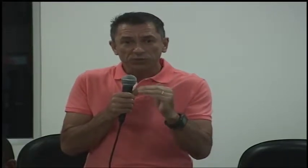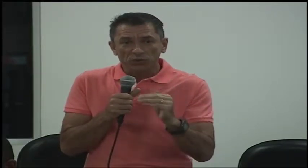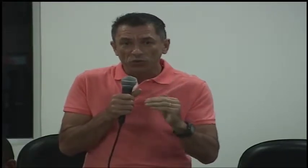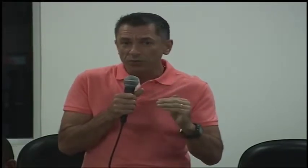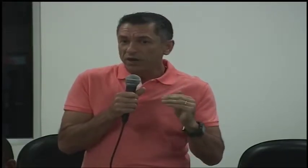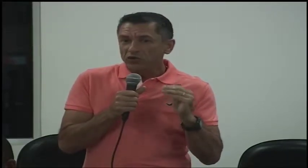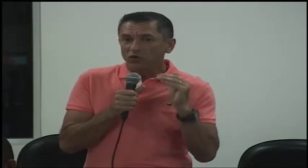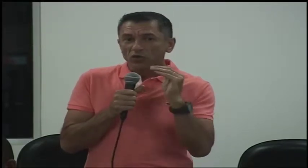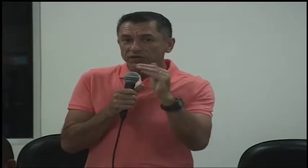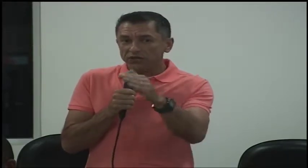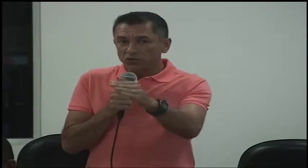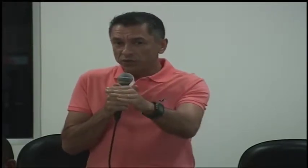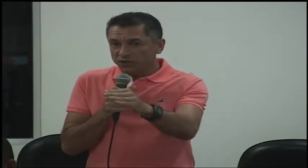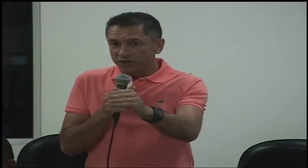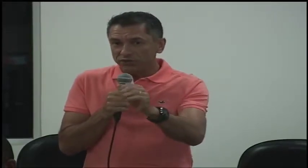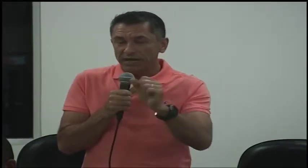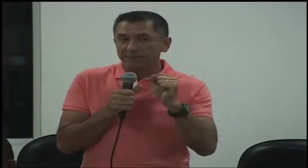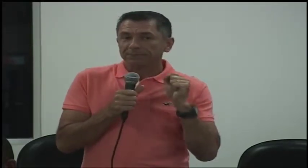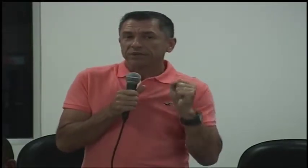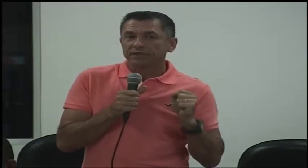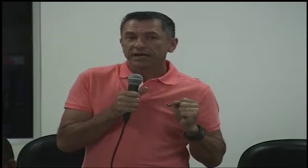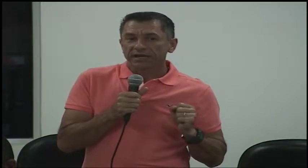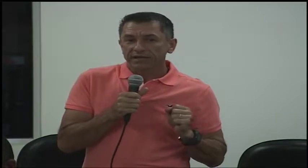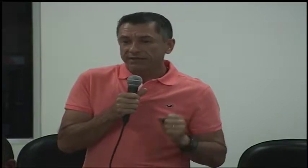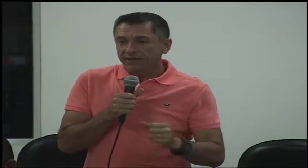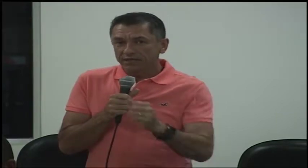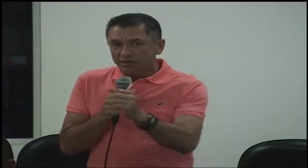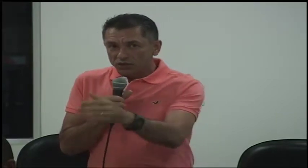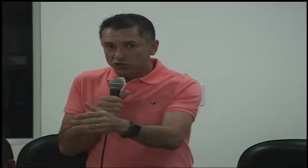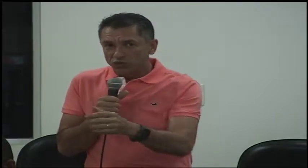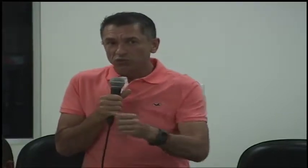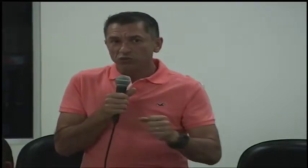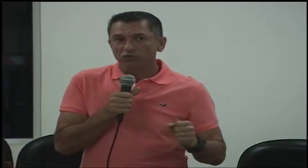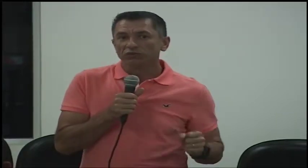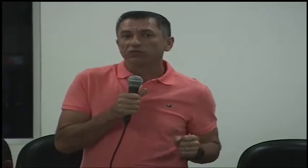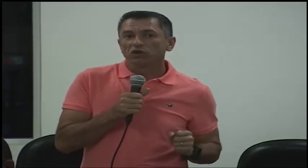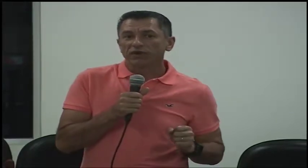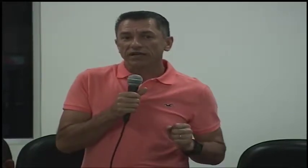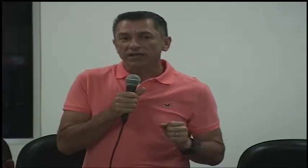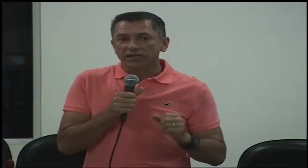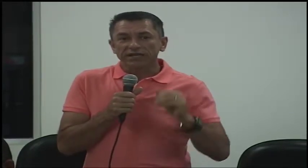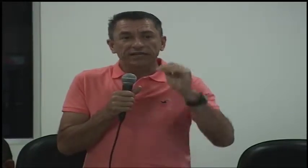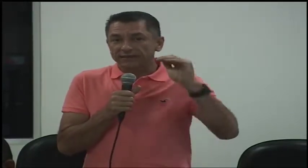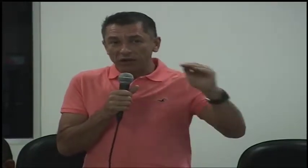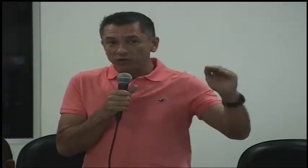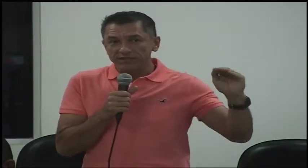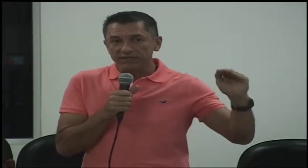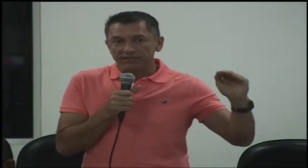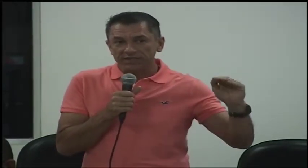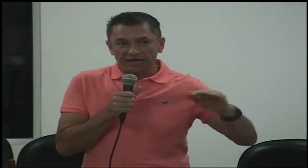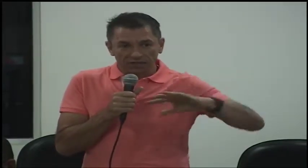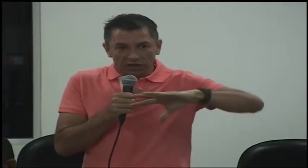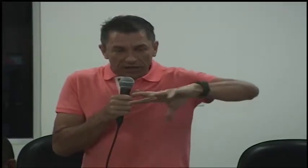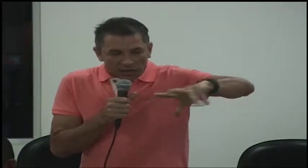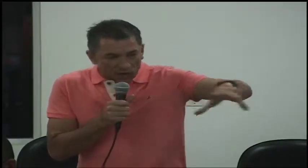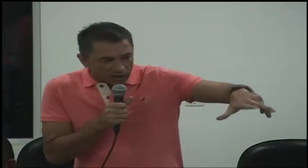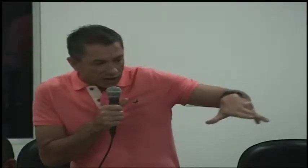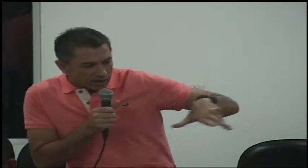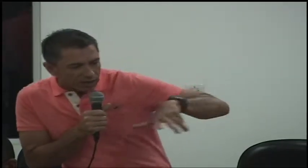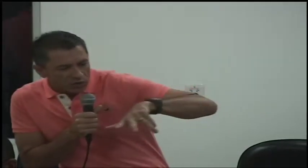um se preocupa. Estou contente com o projeto da Érica Tanque, junto com o Vaguinho aqui, que está acontecendo na cidade